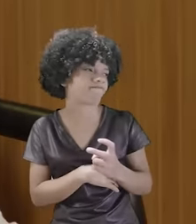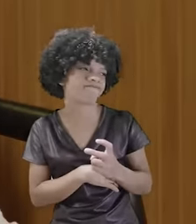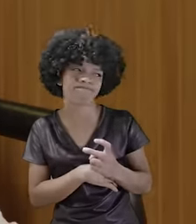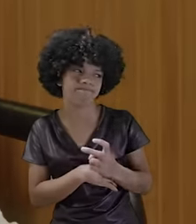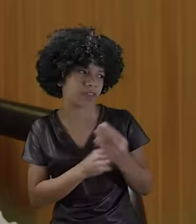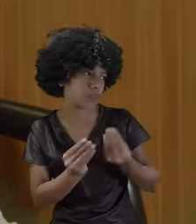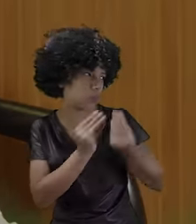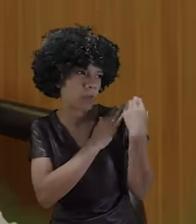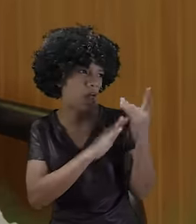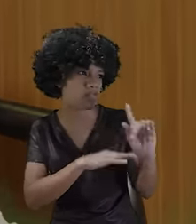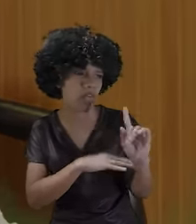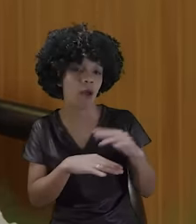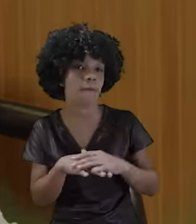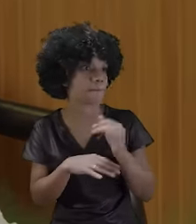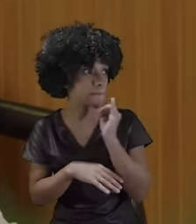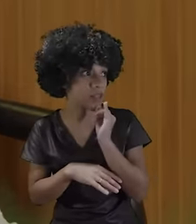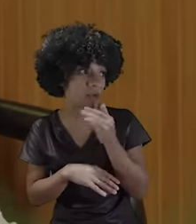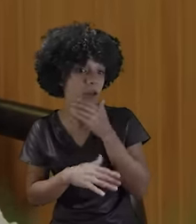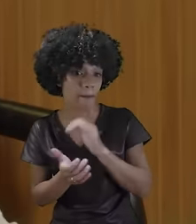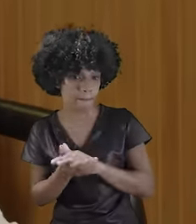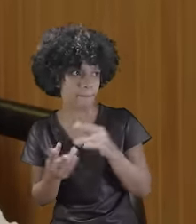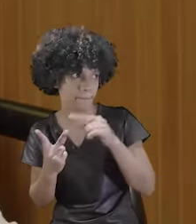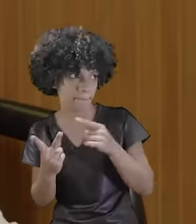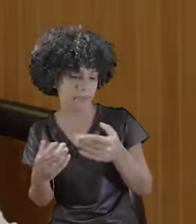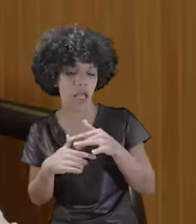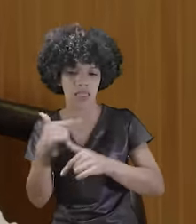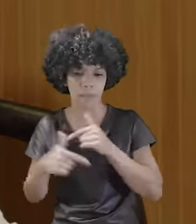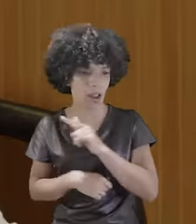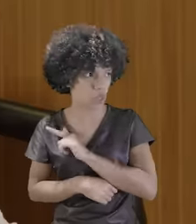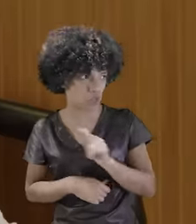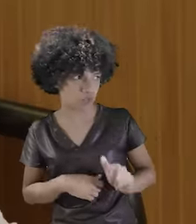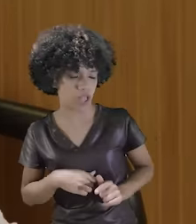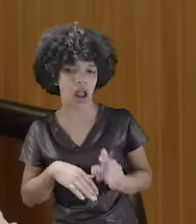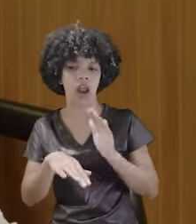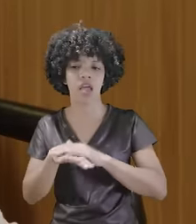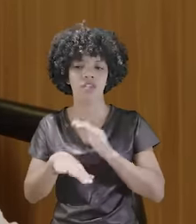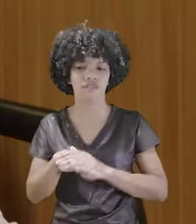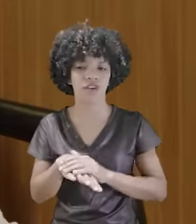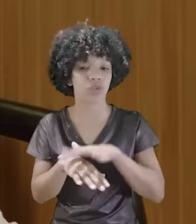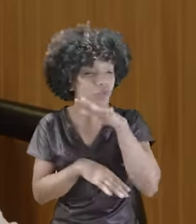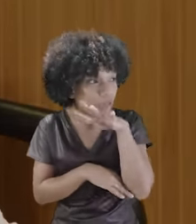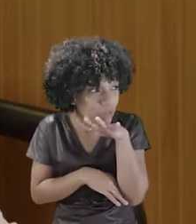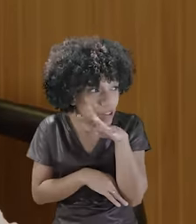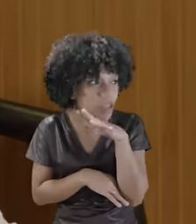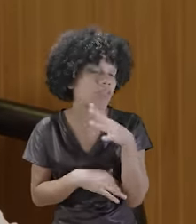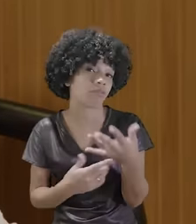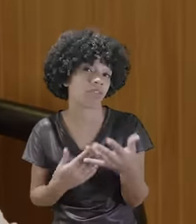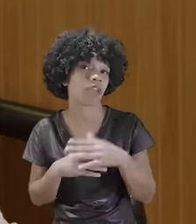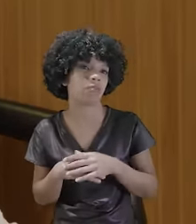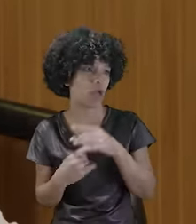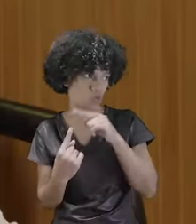trás entendi tipo meu ex-marido ele trabalha muito com o governo ele faz muito ruim para as